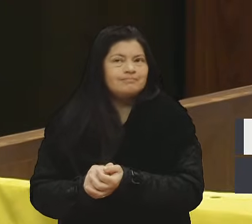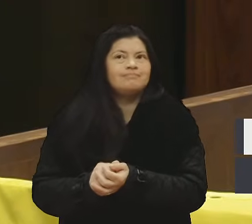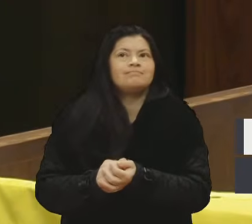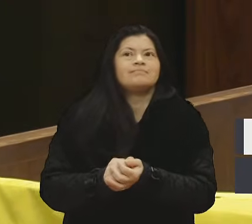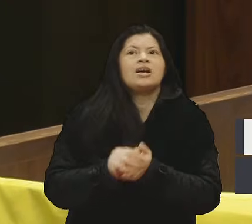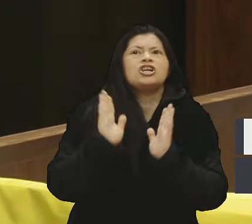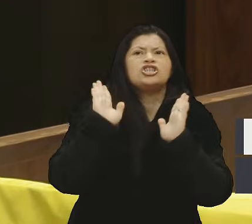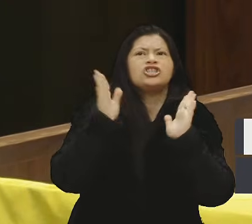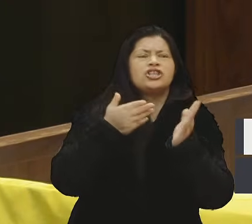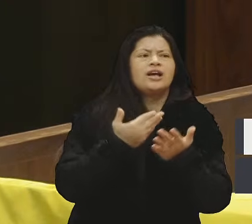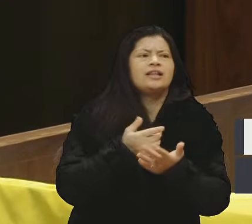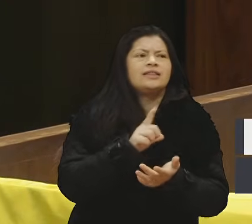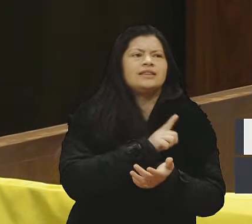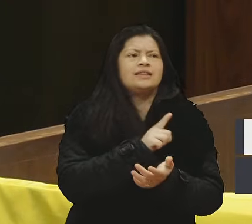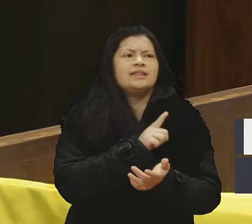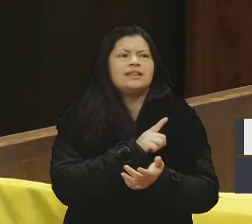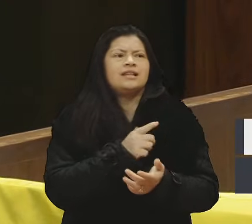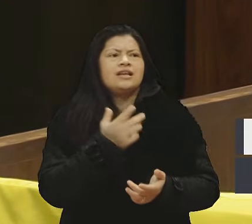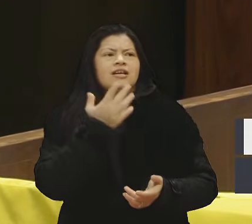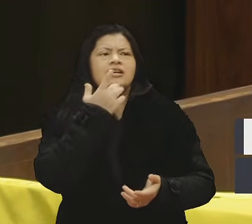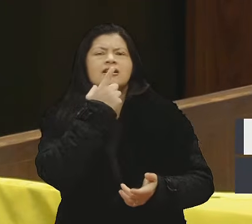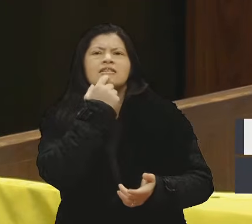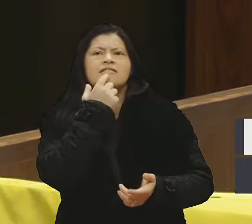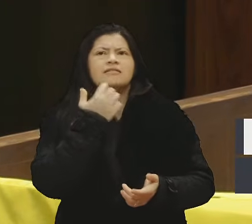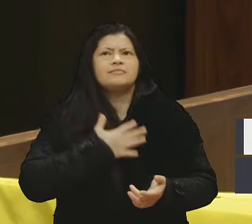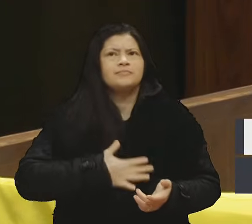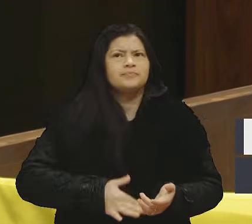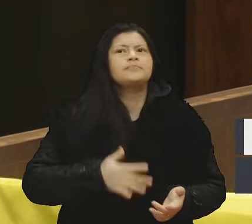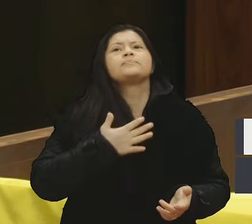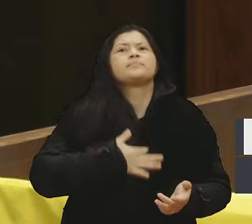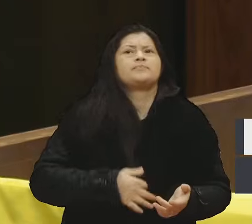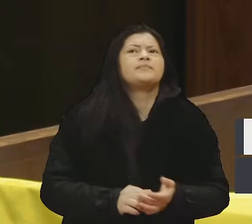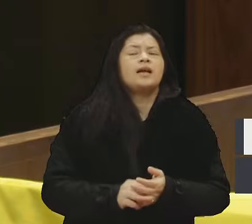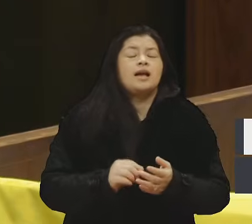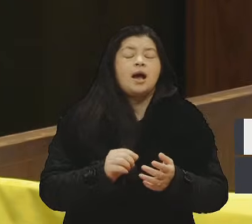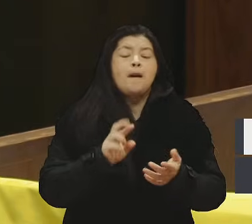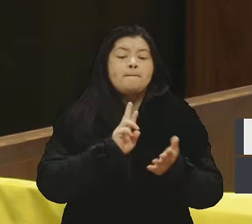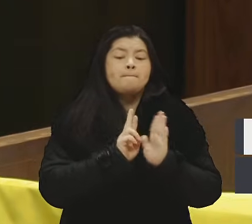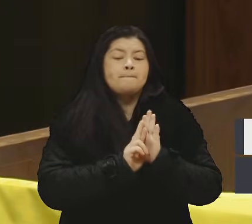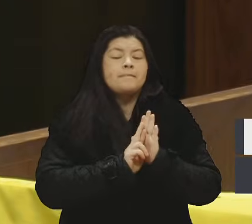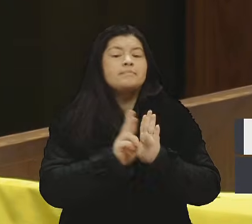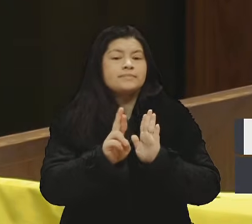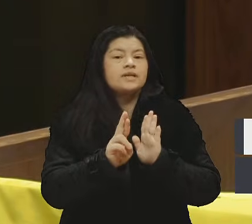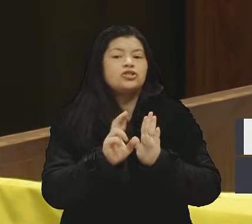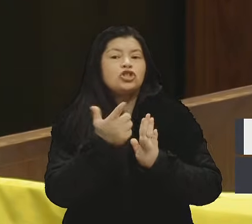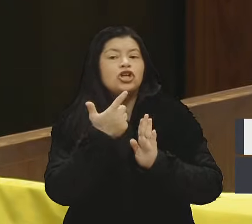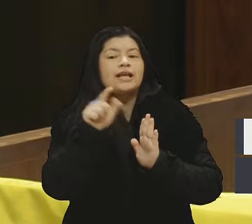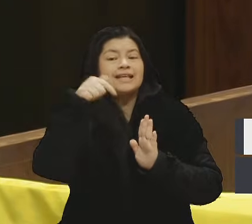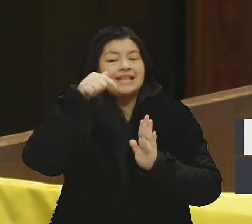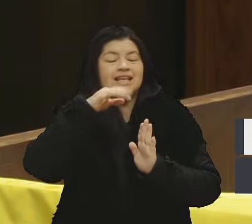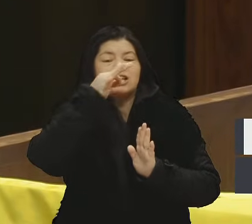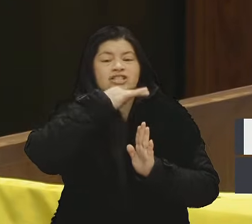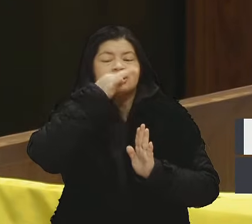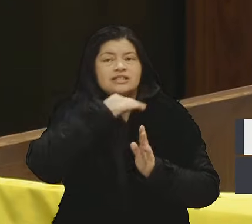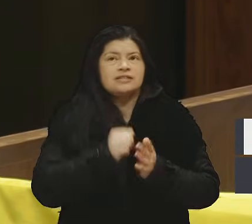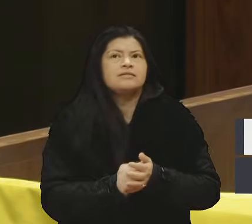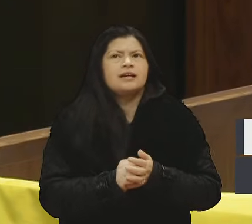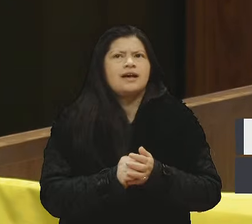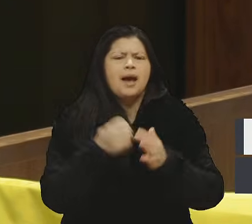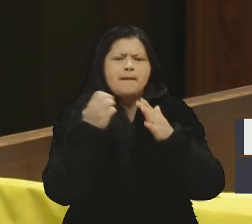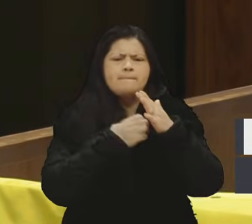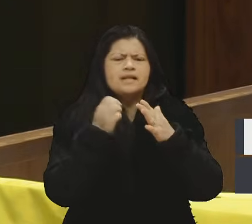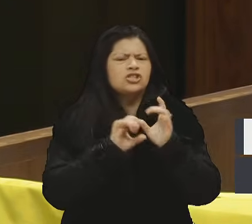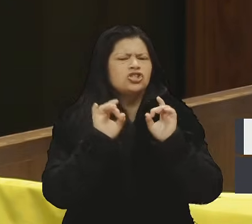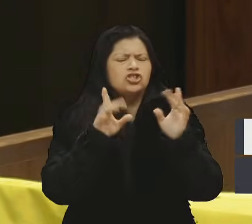alguns secundaristas aqui que podem também, nas falas, apresentar a realidade das escolas aqui de Caxias do Sul. Tem esse papo, né, que as empresas só vão